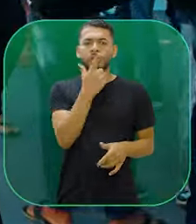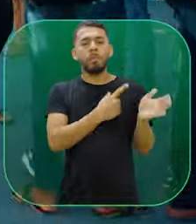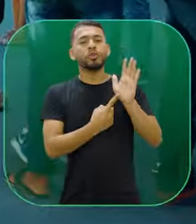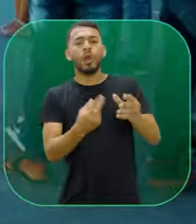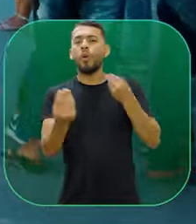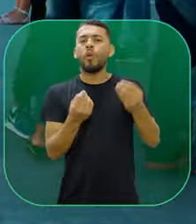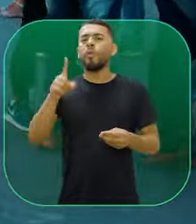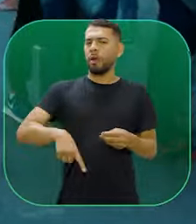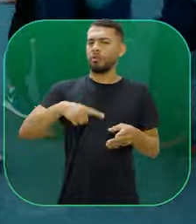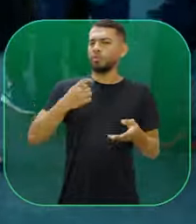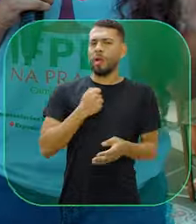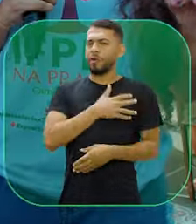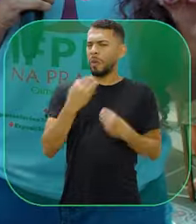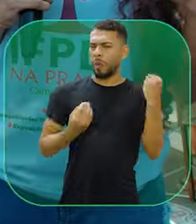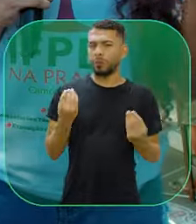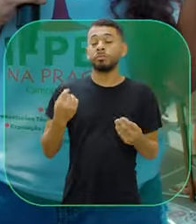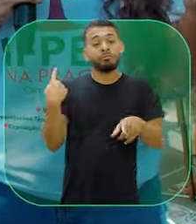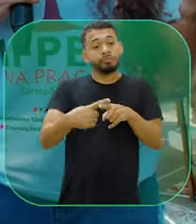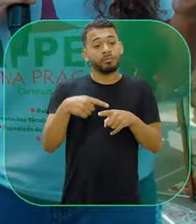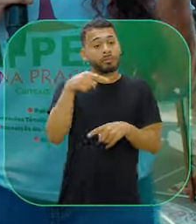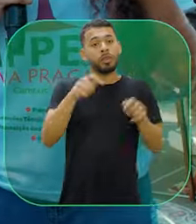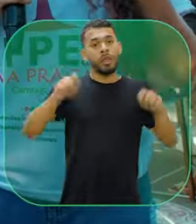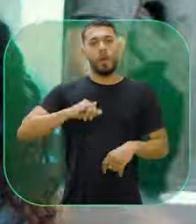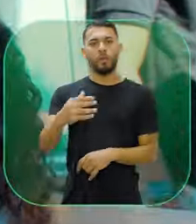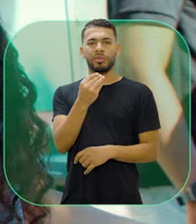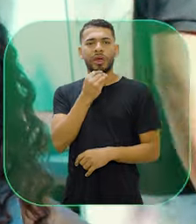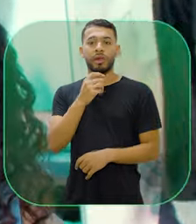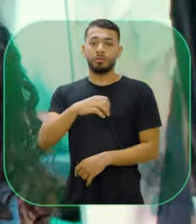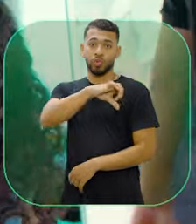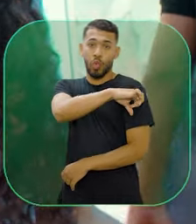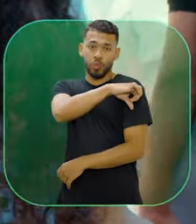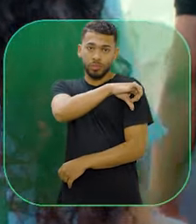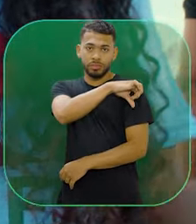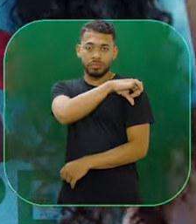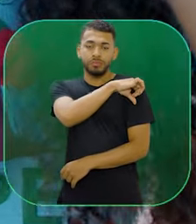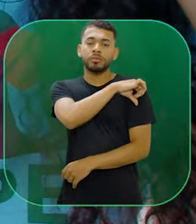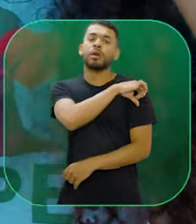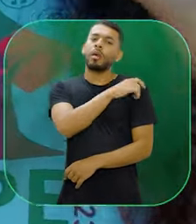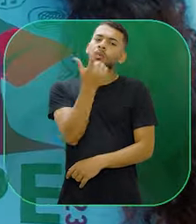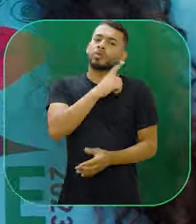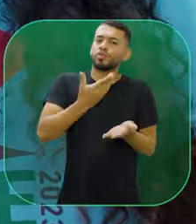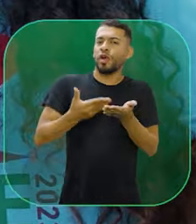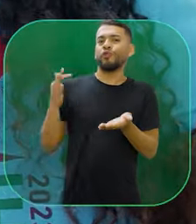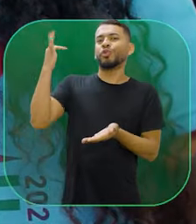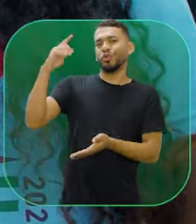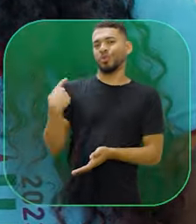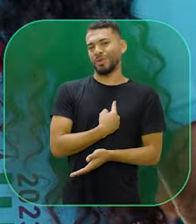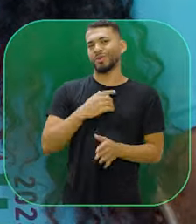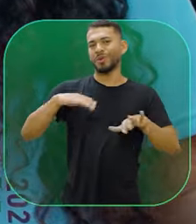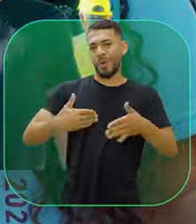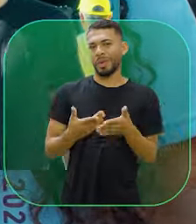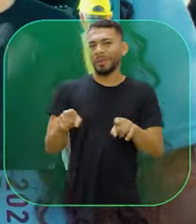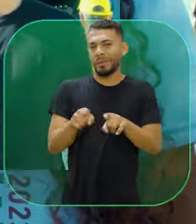região como funciona a nossa escola, porque abre portas para esse pessoal do nono ano para poder estudar futuramente